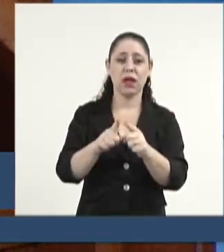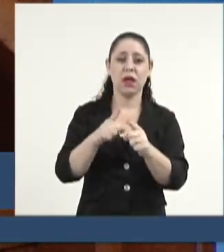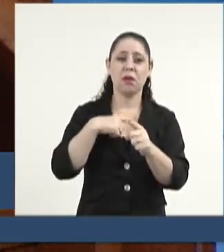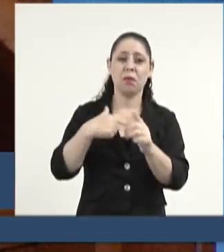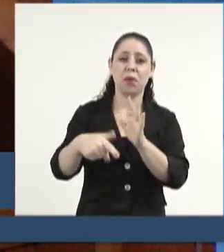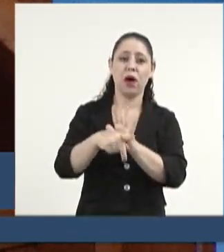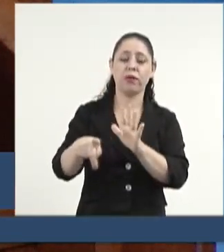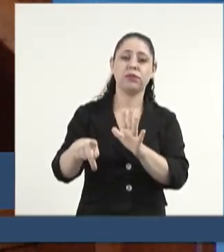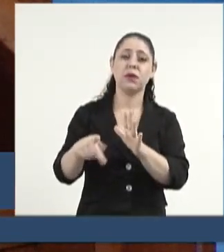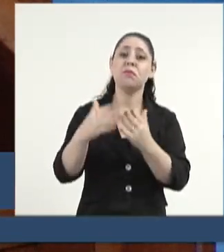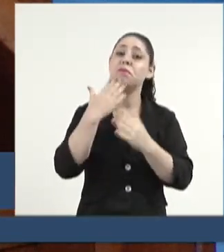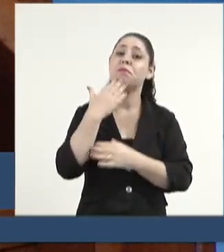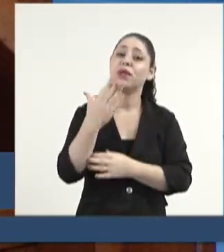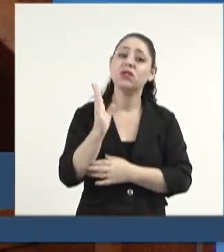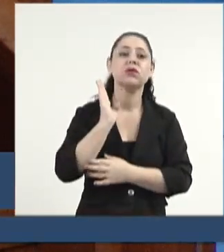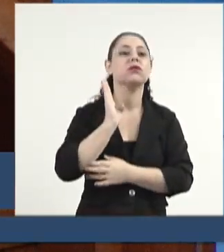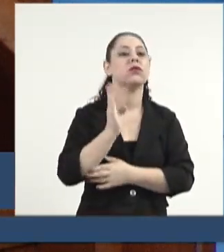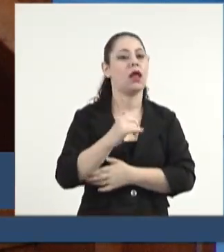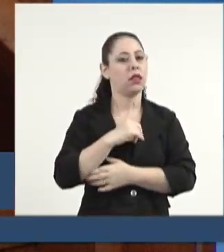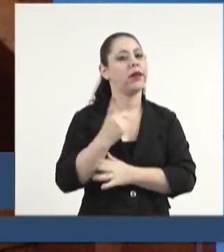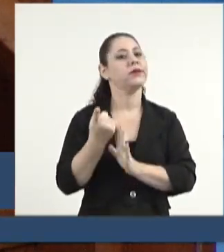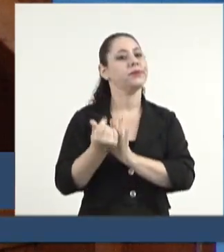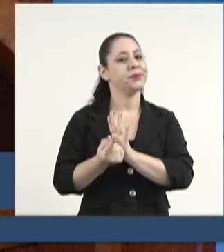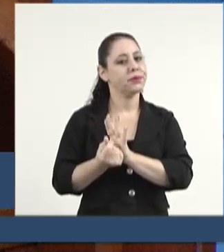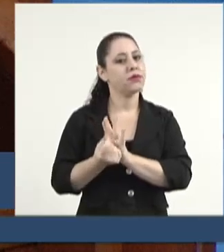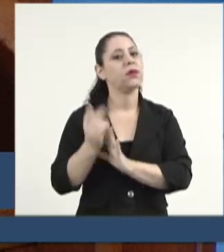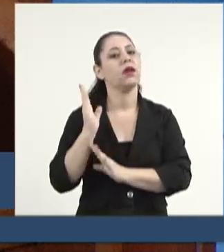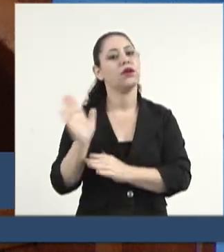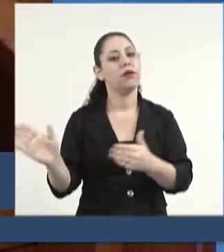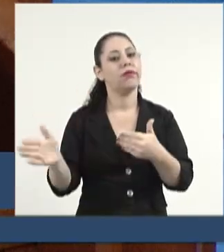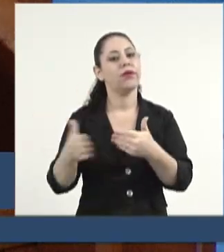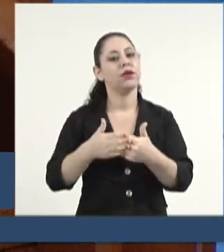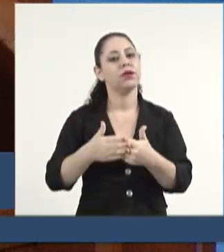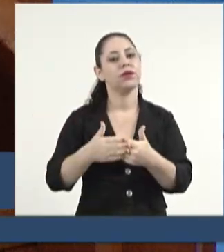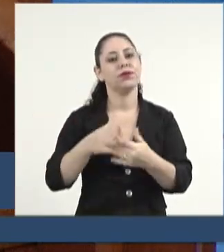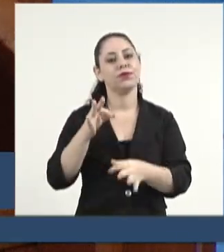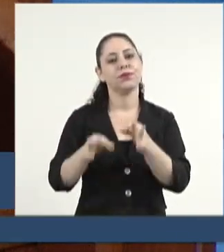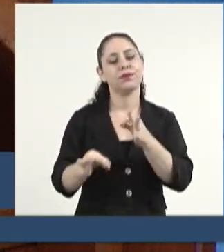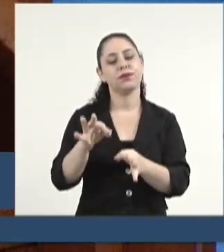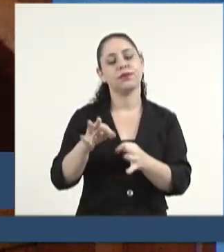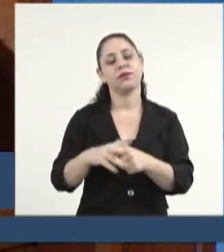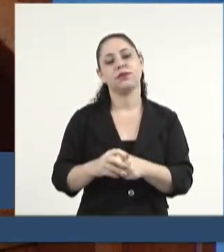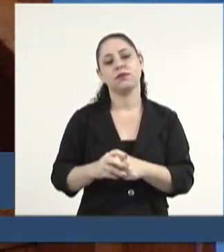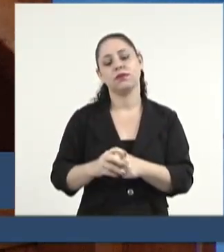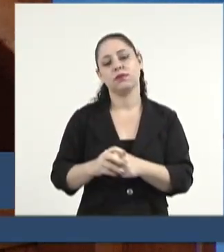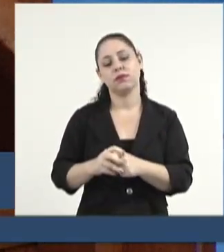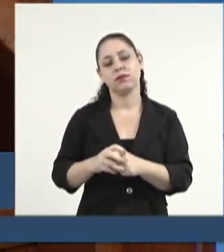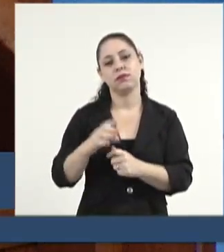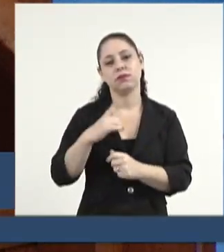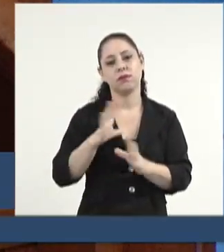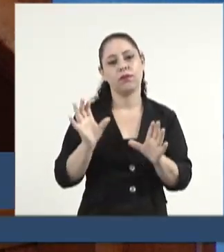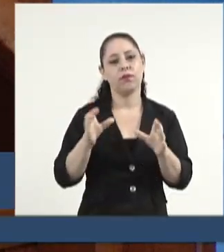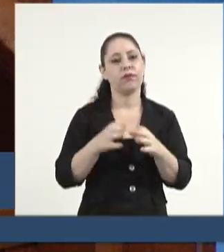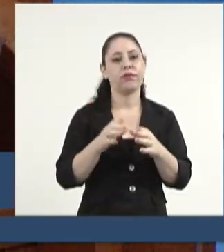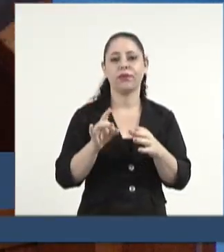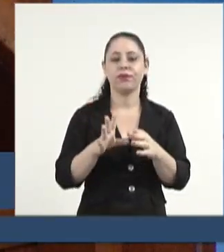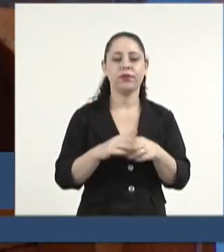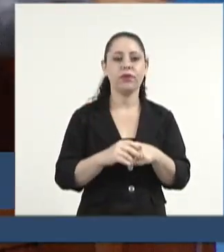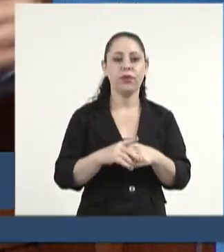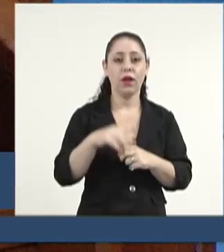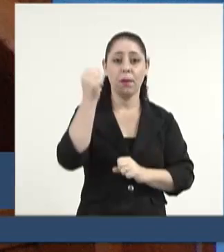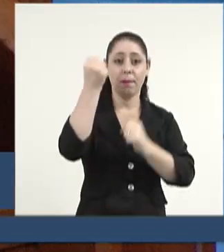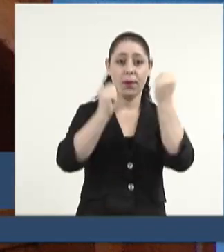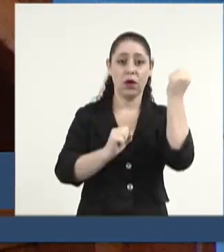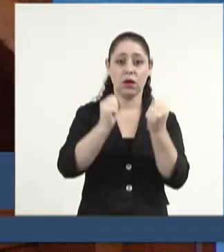agrícola pedindo já recuperação judicial. Né? A cadeia não é só o